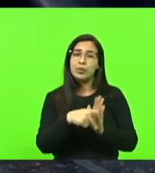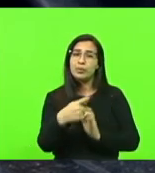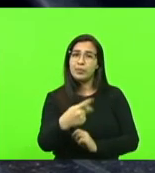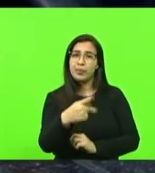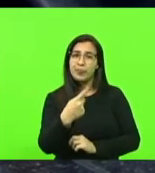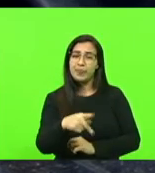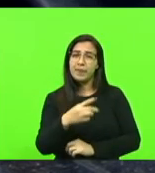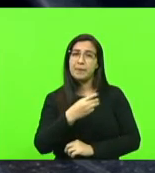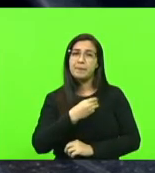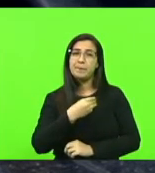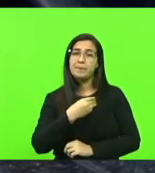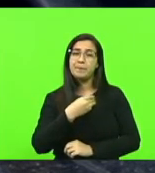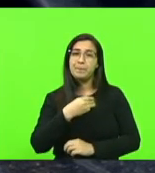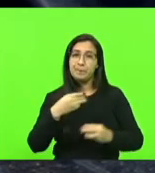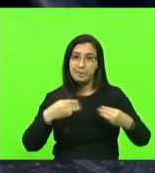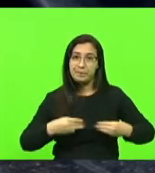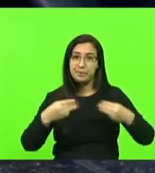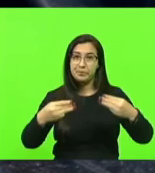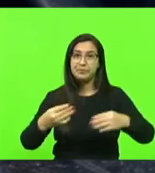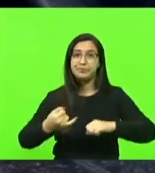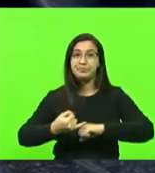Infraestrutura. Agora,